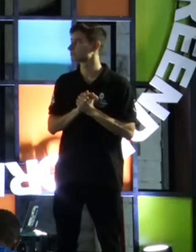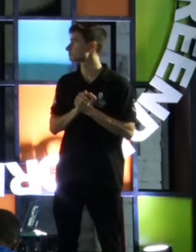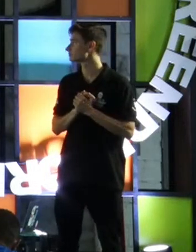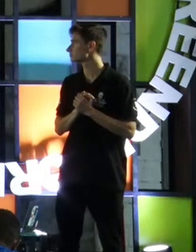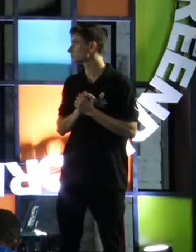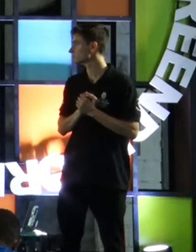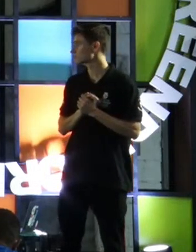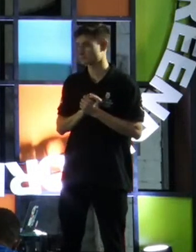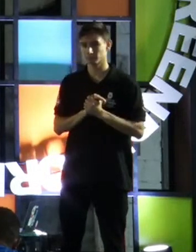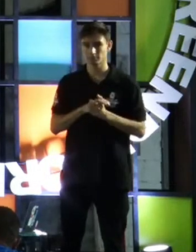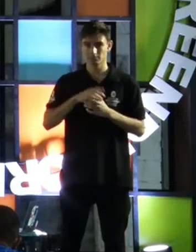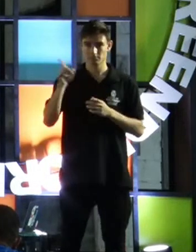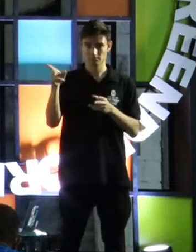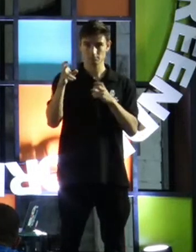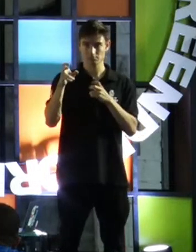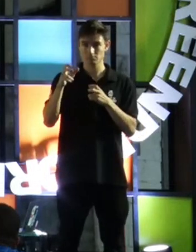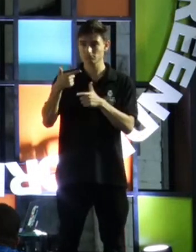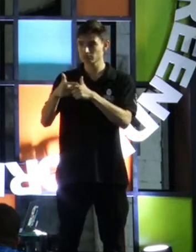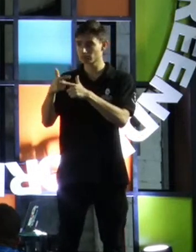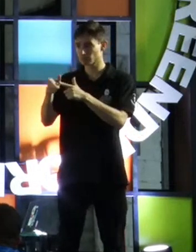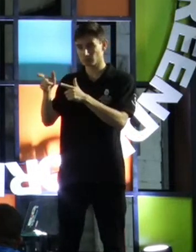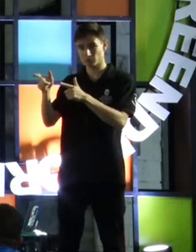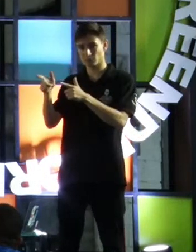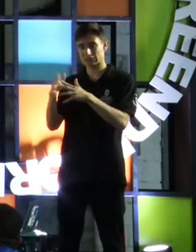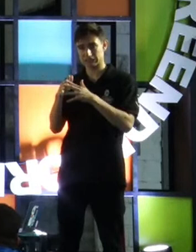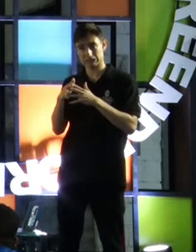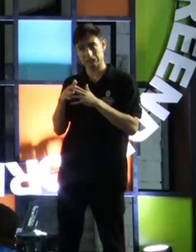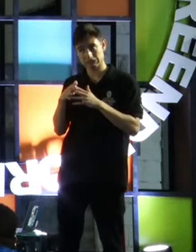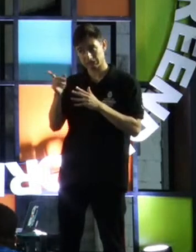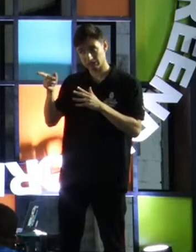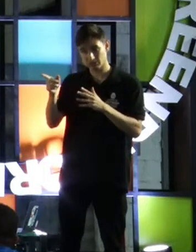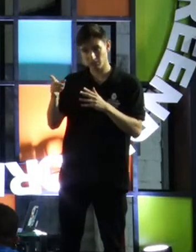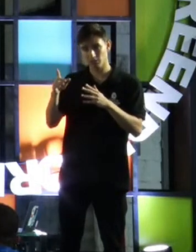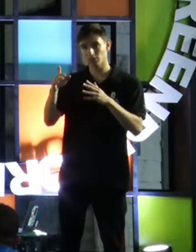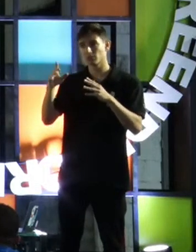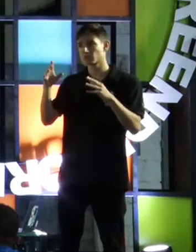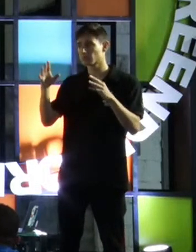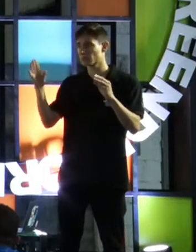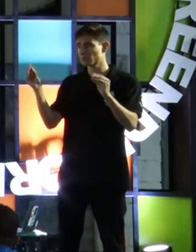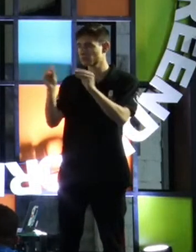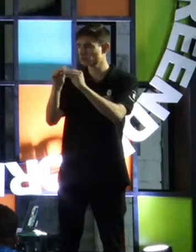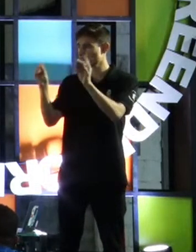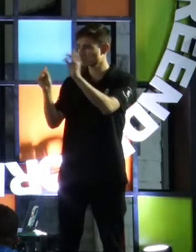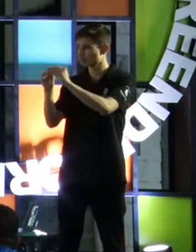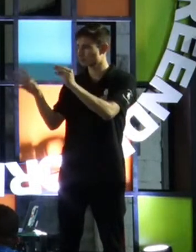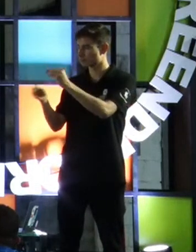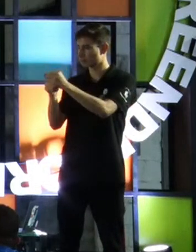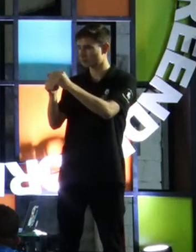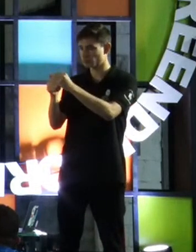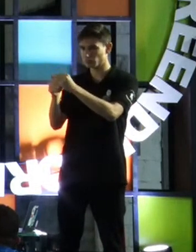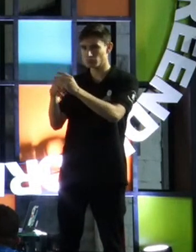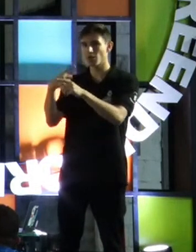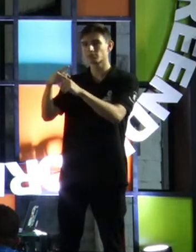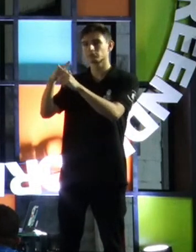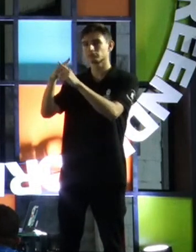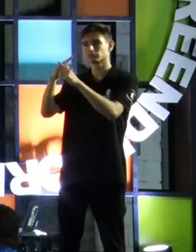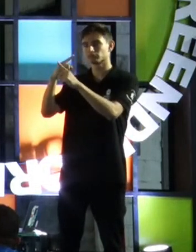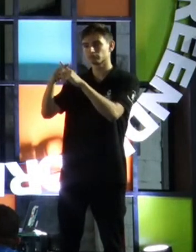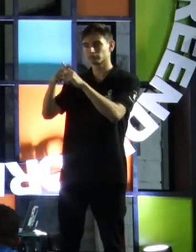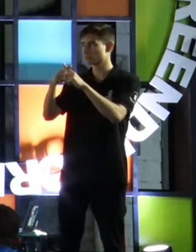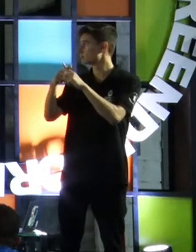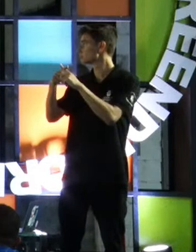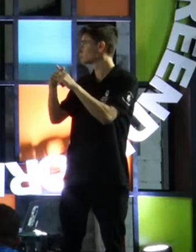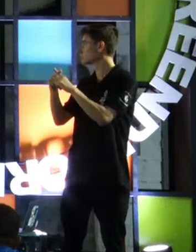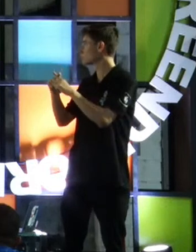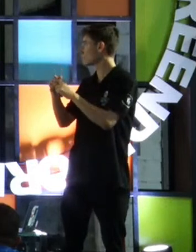Pegue um monte de problema complexo, some com todas as coisas conectadas e multiplique por um monte de gente e divida pelo